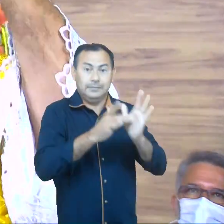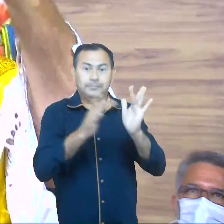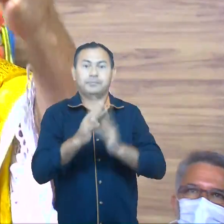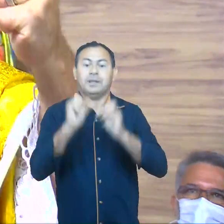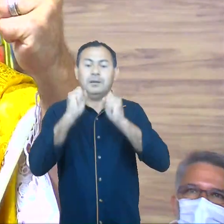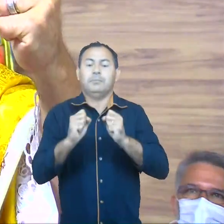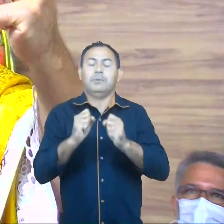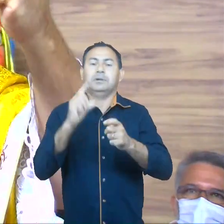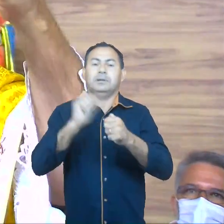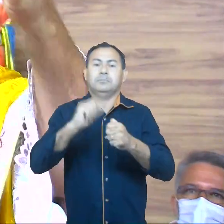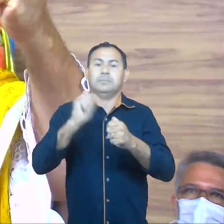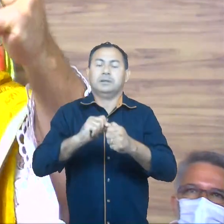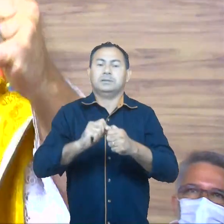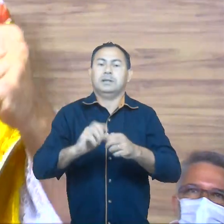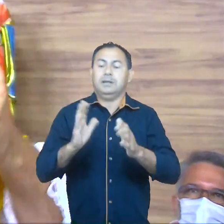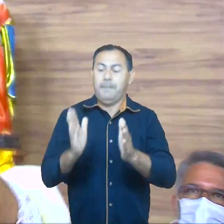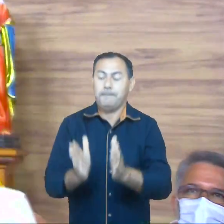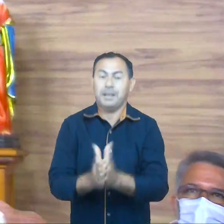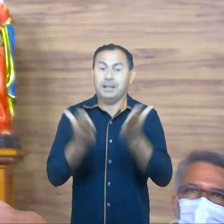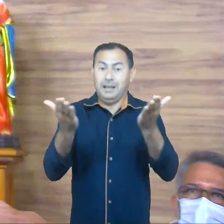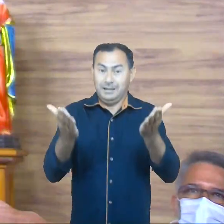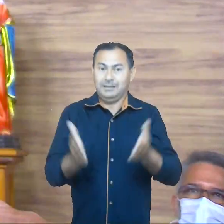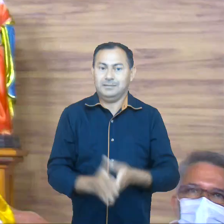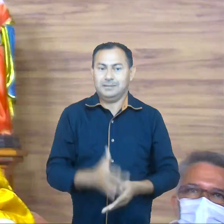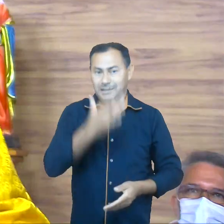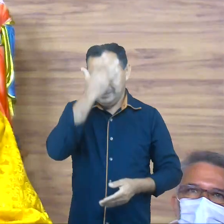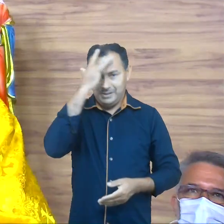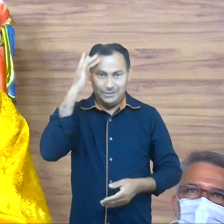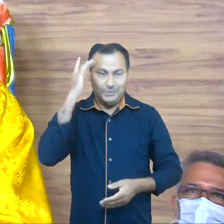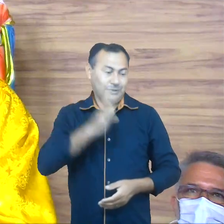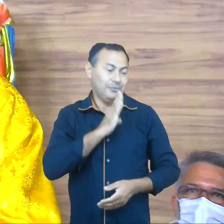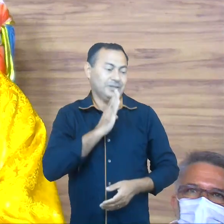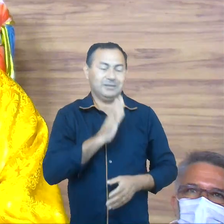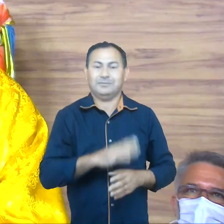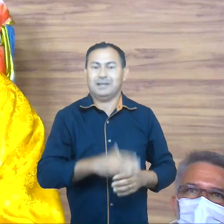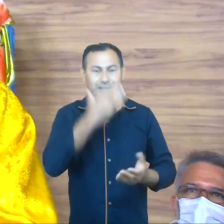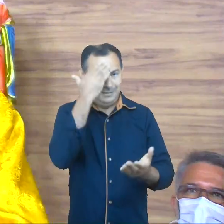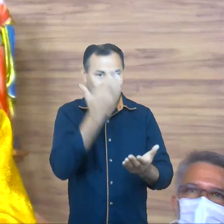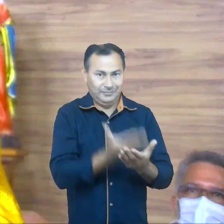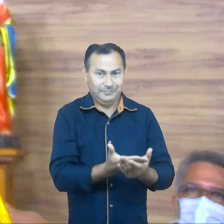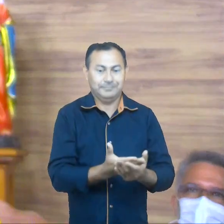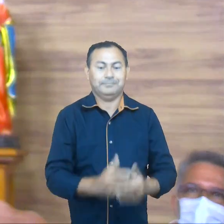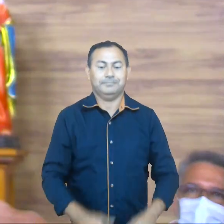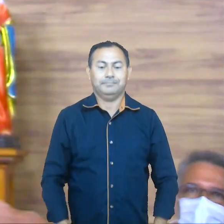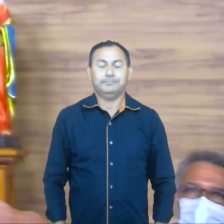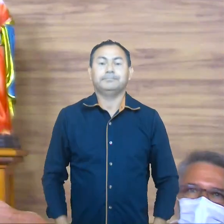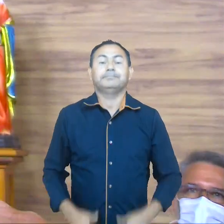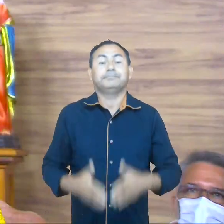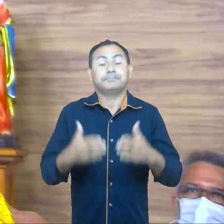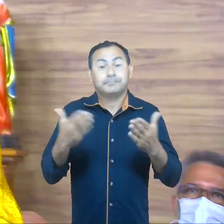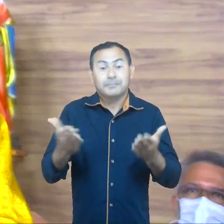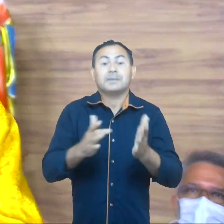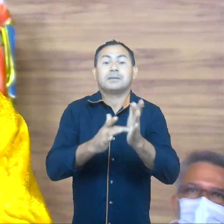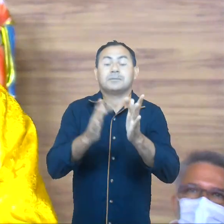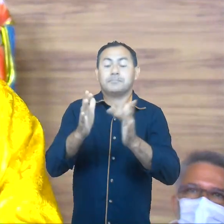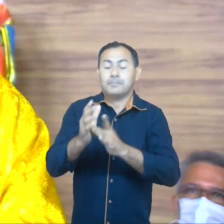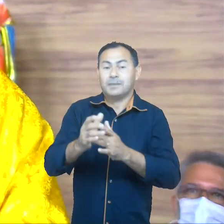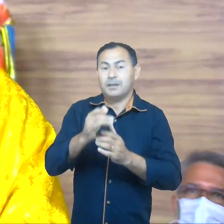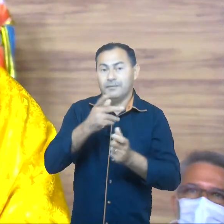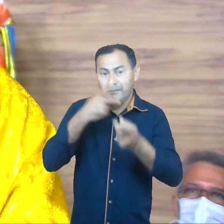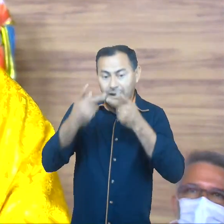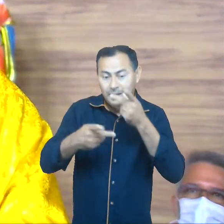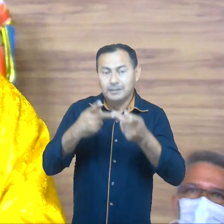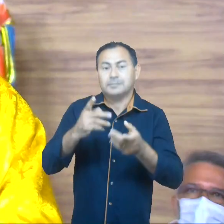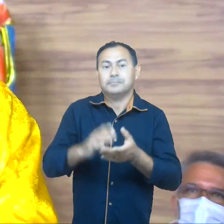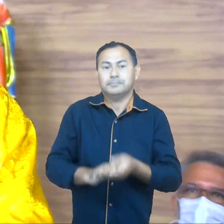podia realizar-se milagres. E aí, ele conta